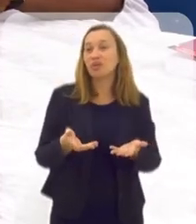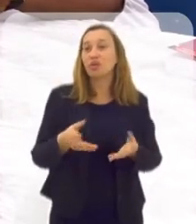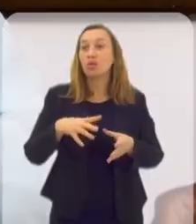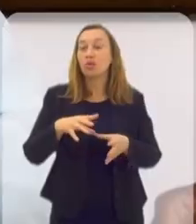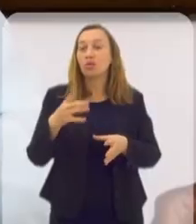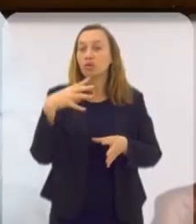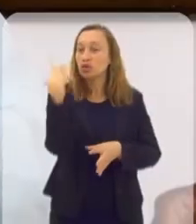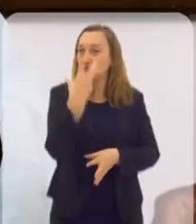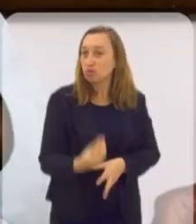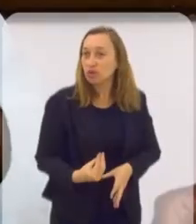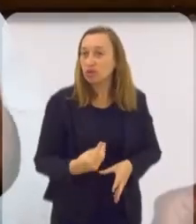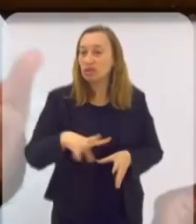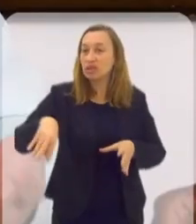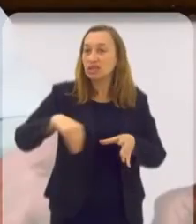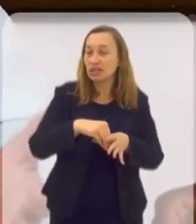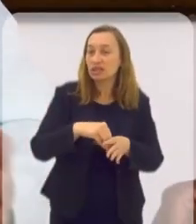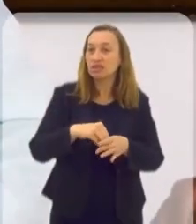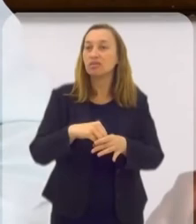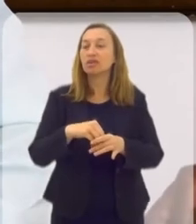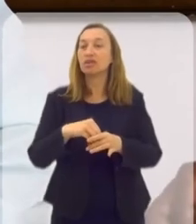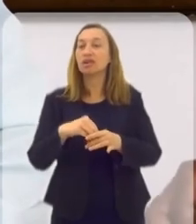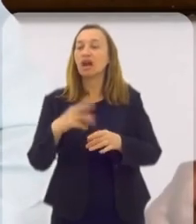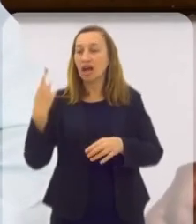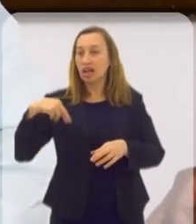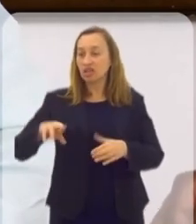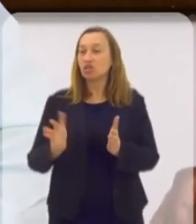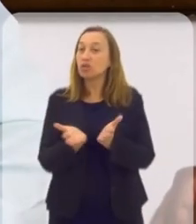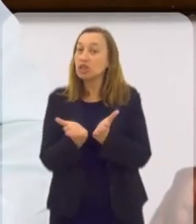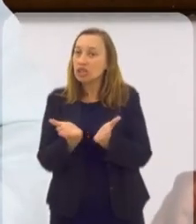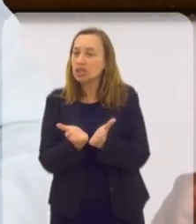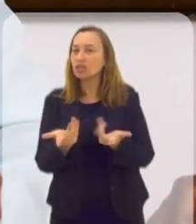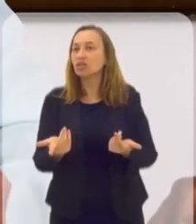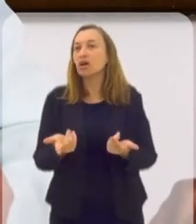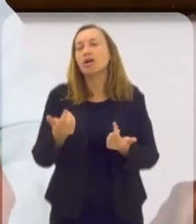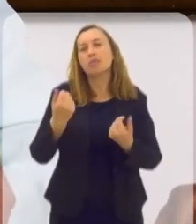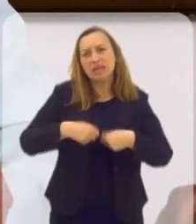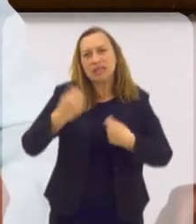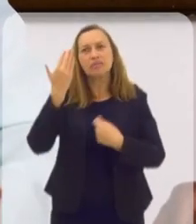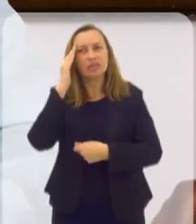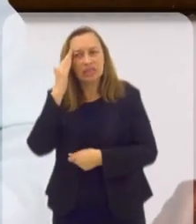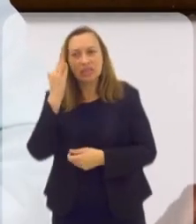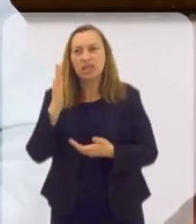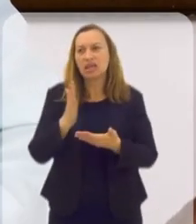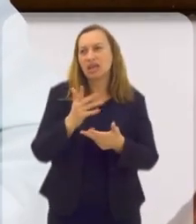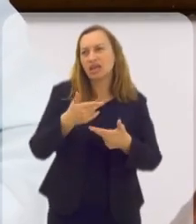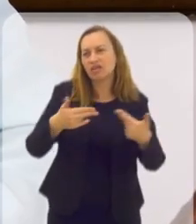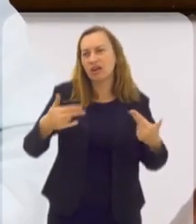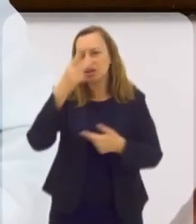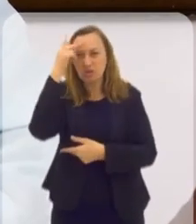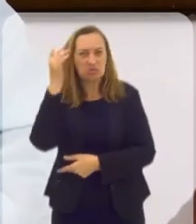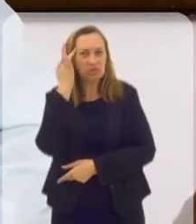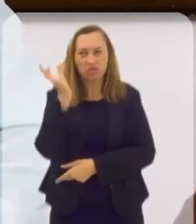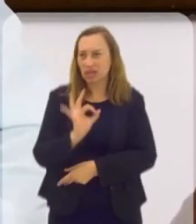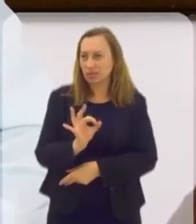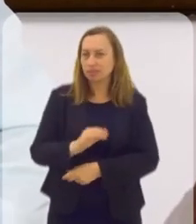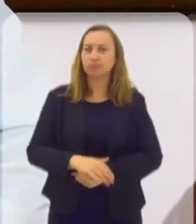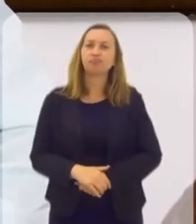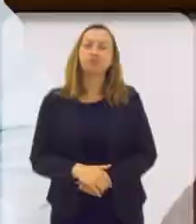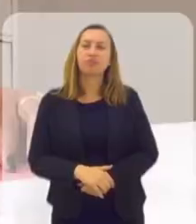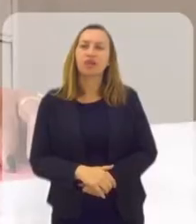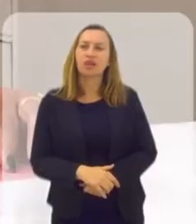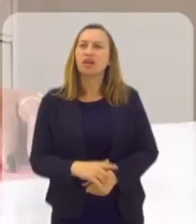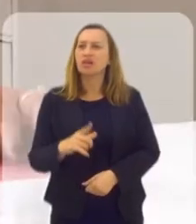interreligioso, o Espiritismo dentre as religiões cristãs. Precisamos, entender isso. E muitas pessoas não sabem